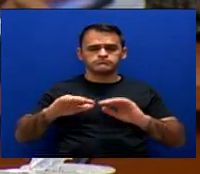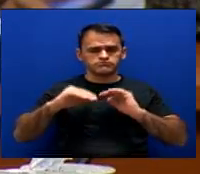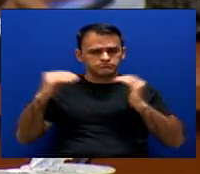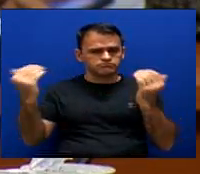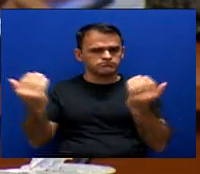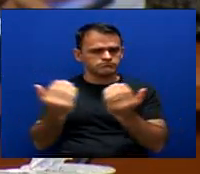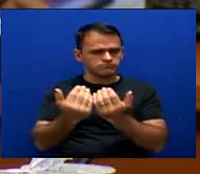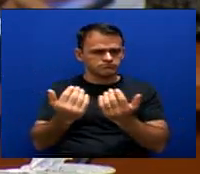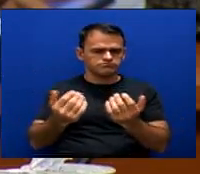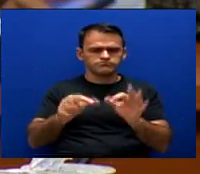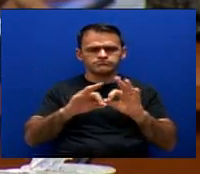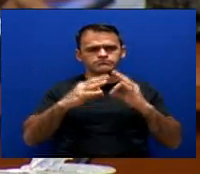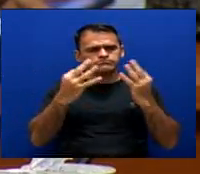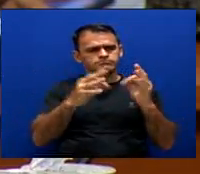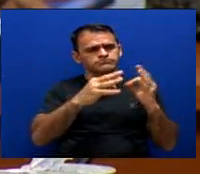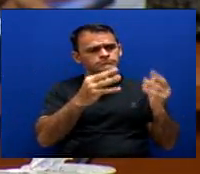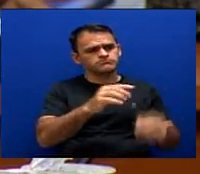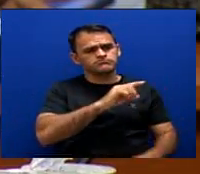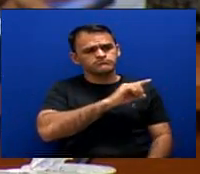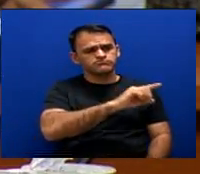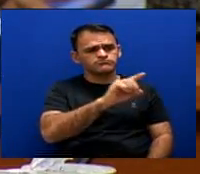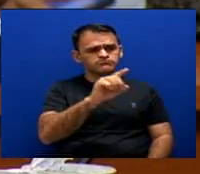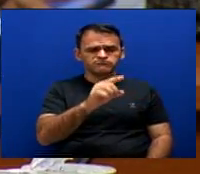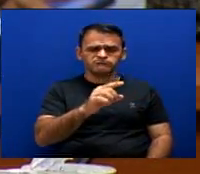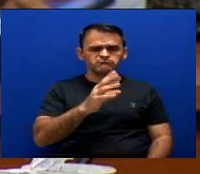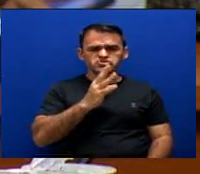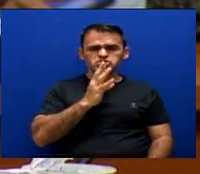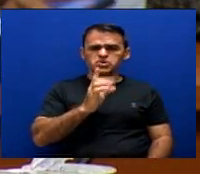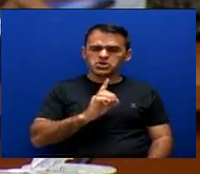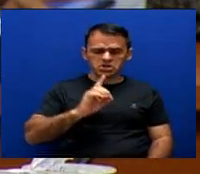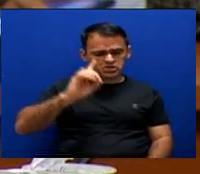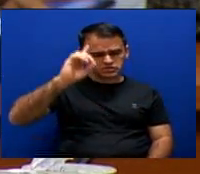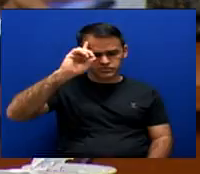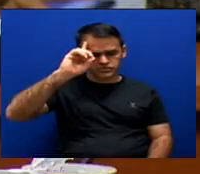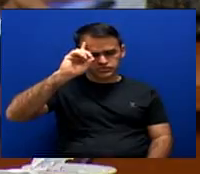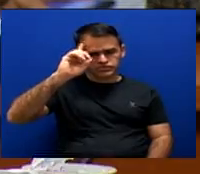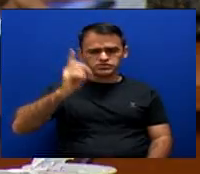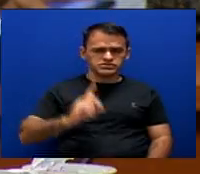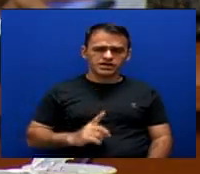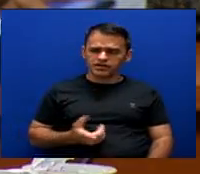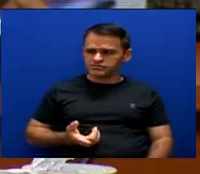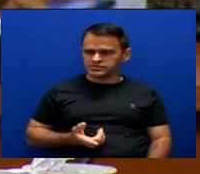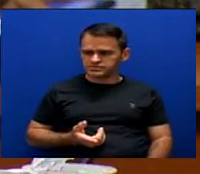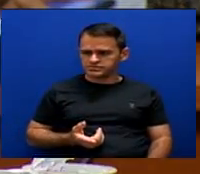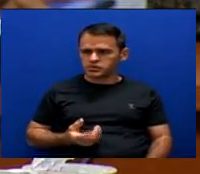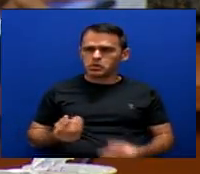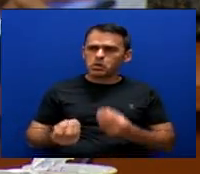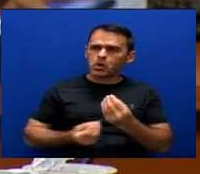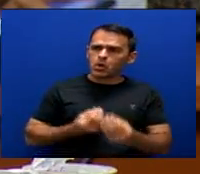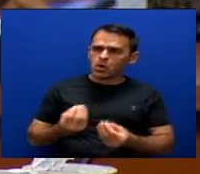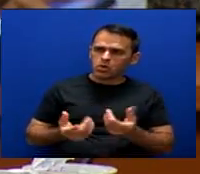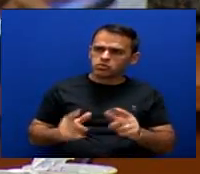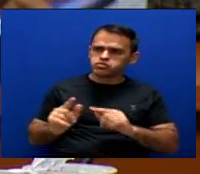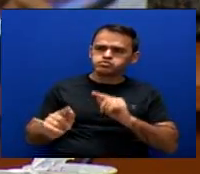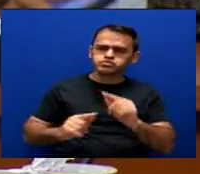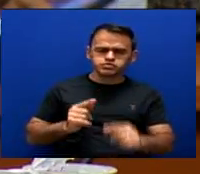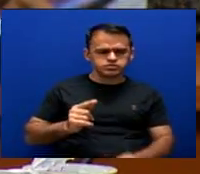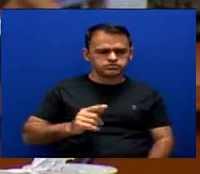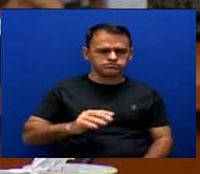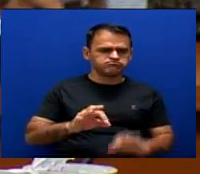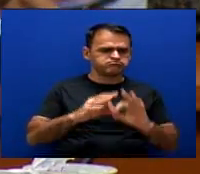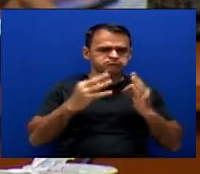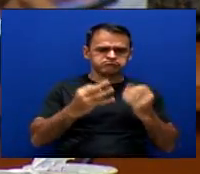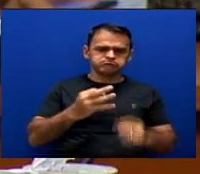família de forma pouco empoderada né como o cone como não tendo conhecimento dessa rede então acho que a gente precisa